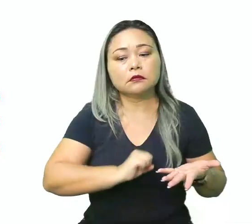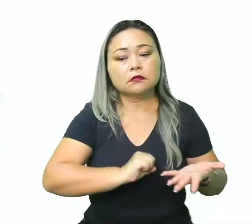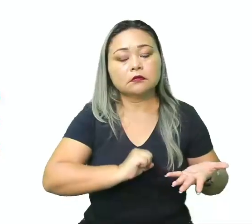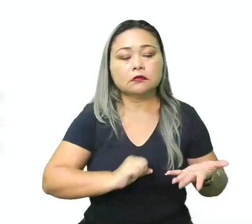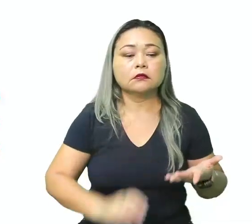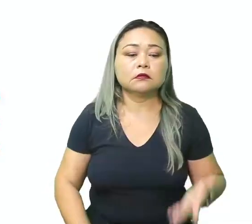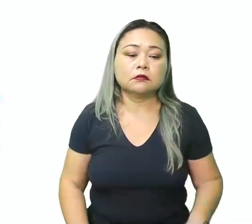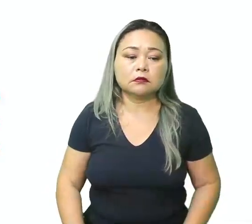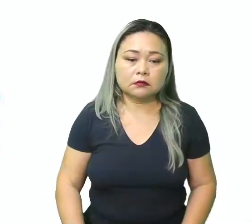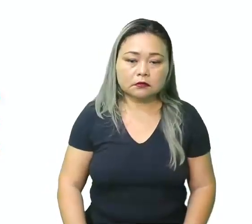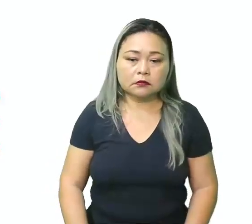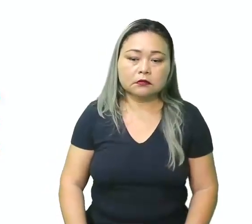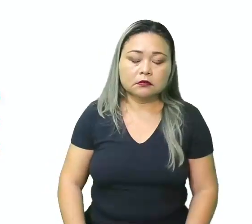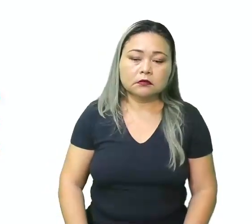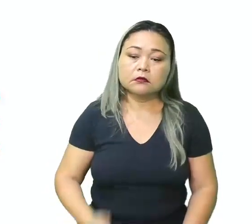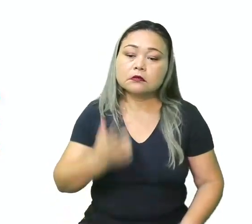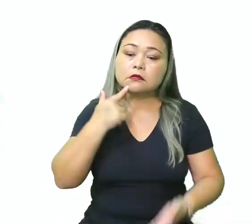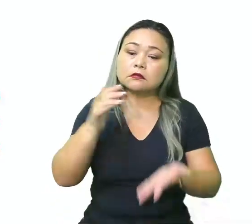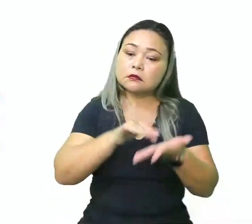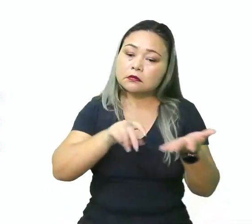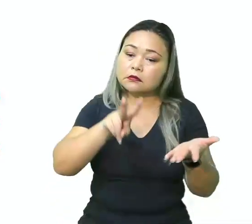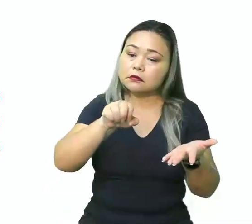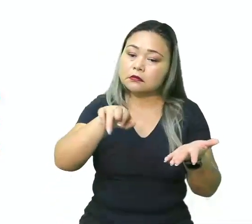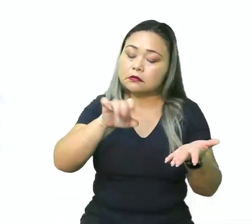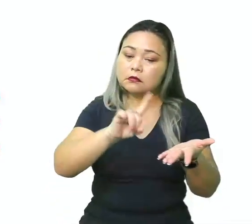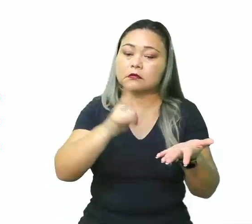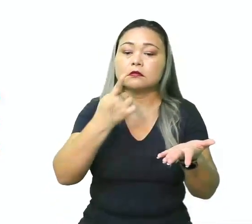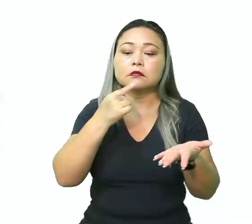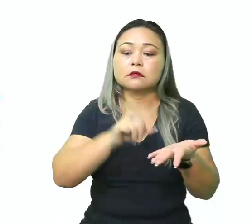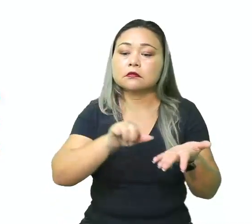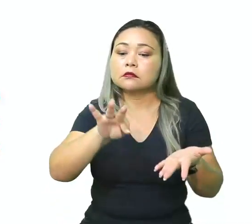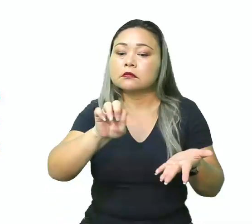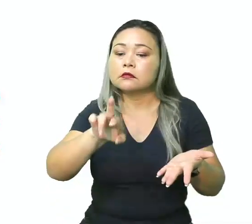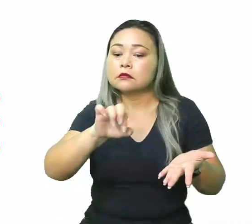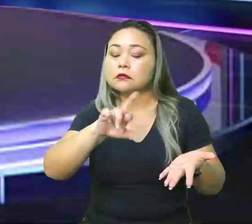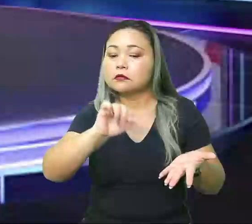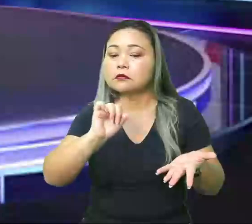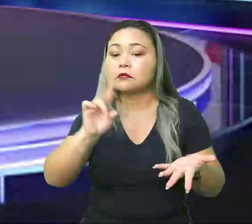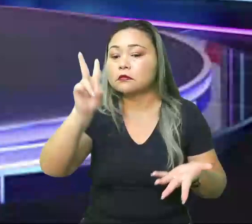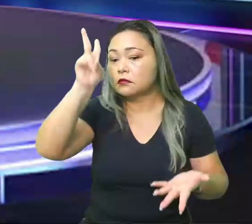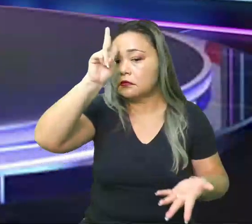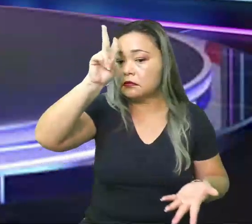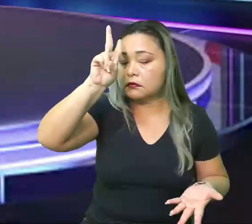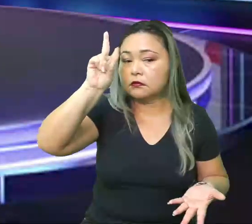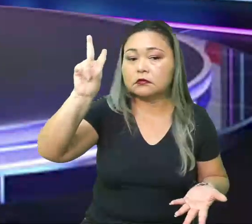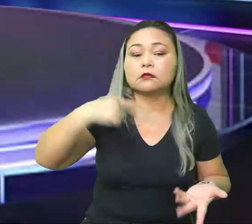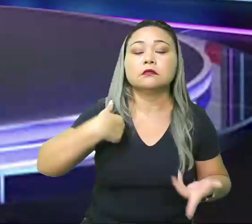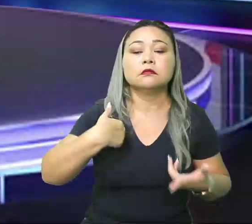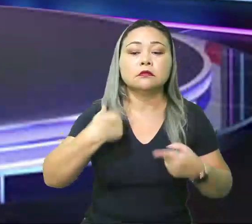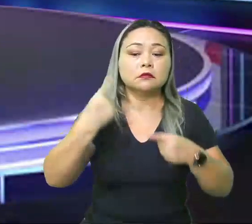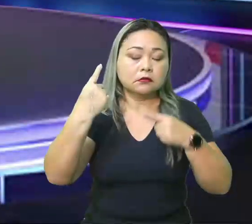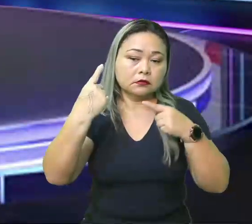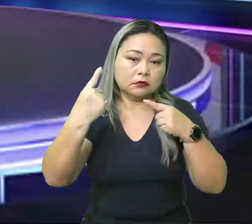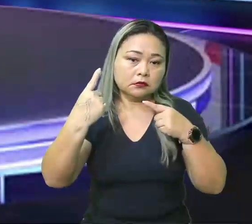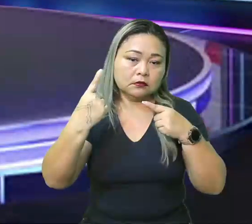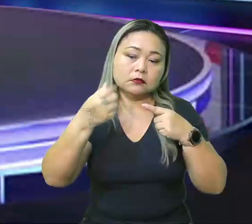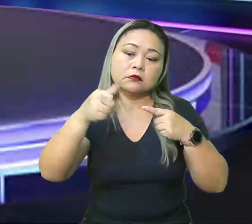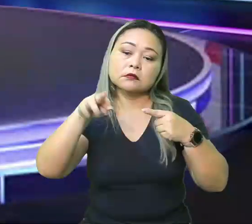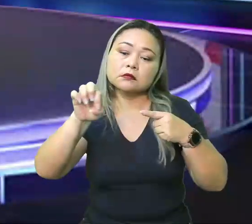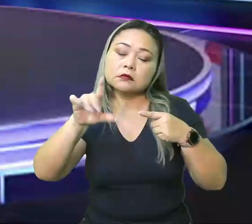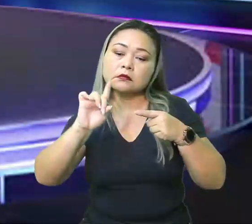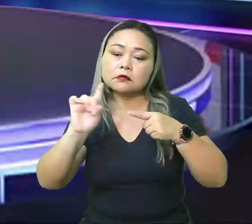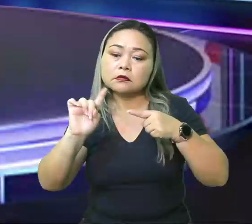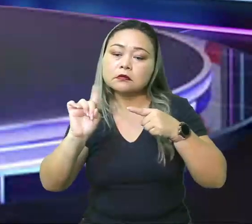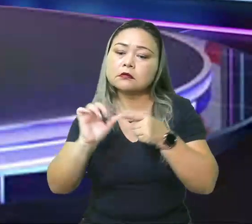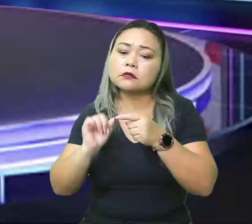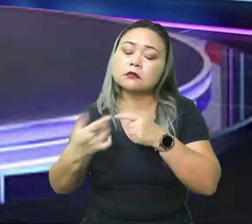bombeamento do nosso sangue venoso e do nosso sangue arterial. Lembrando, né, que o nosso sangue arterial é